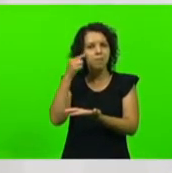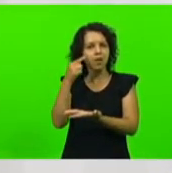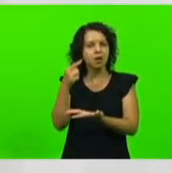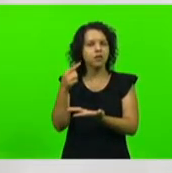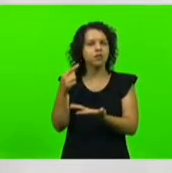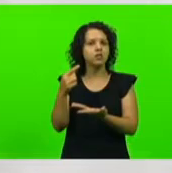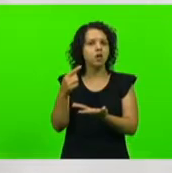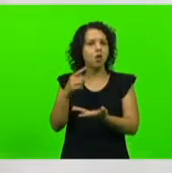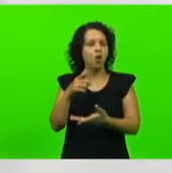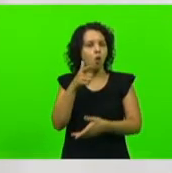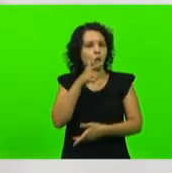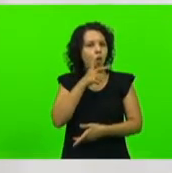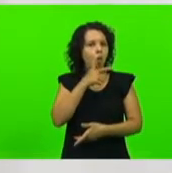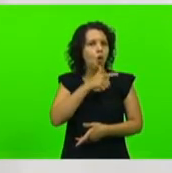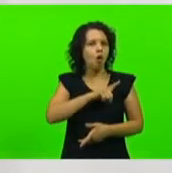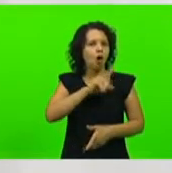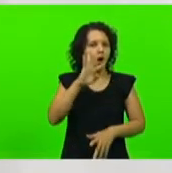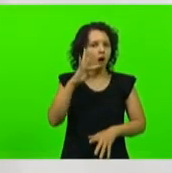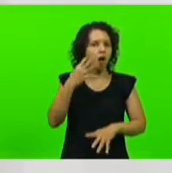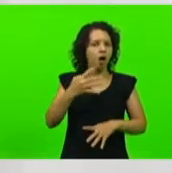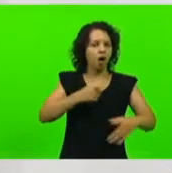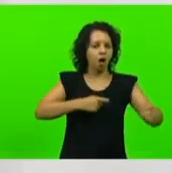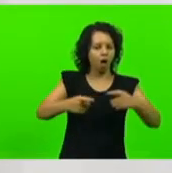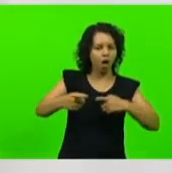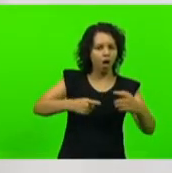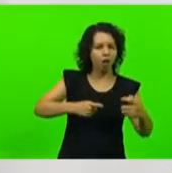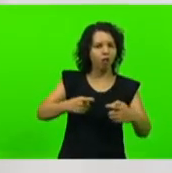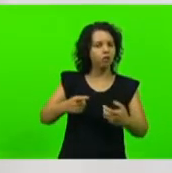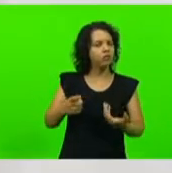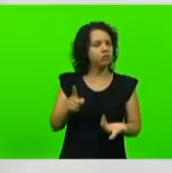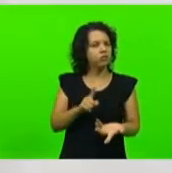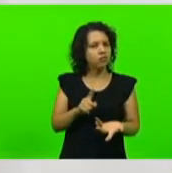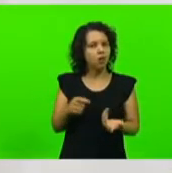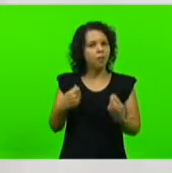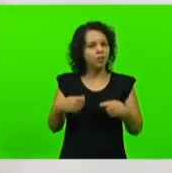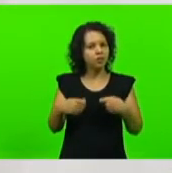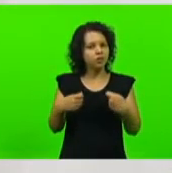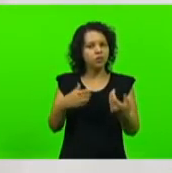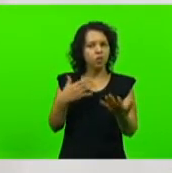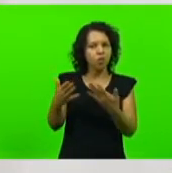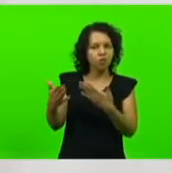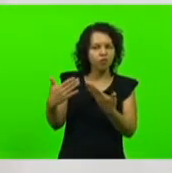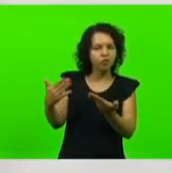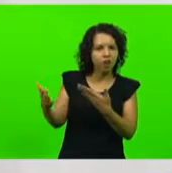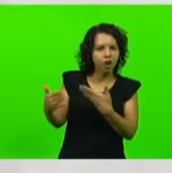pela força. Tem que ser pelo diálogo, tem que ser pela conversa. E,